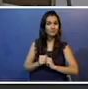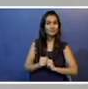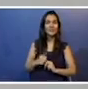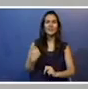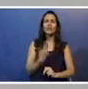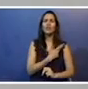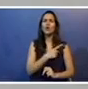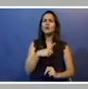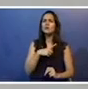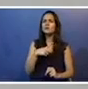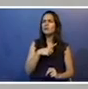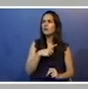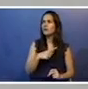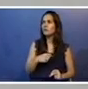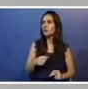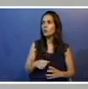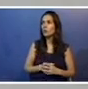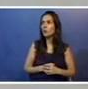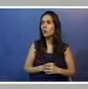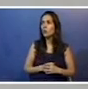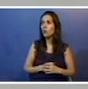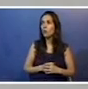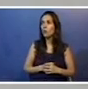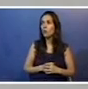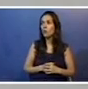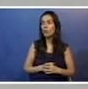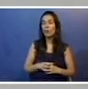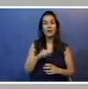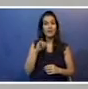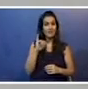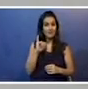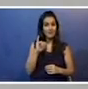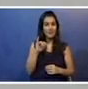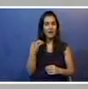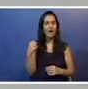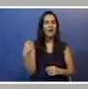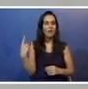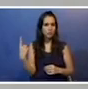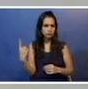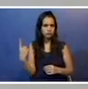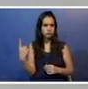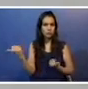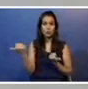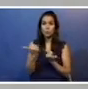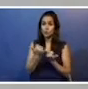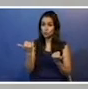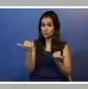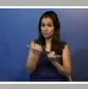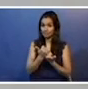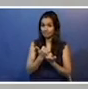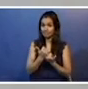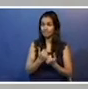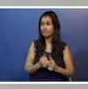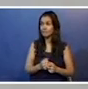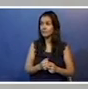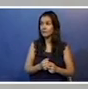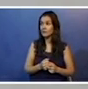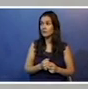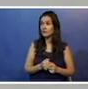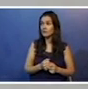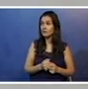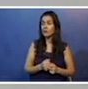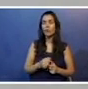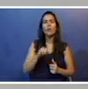I, que equivale ao nosso 1. Então, se eu repetir o I 2 vezes, eu